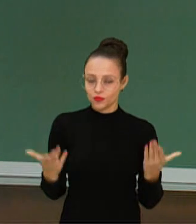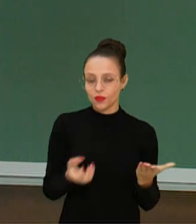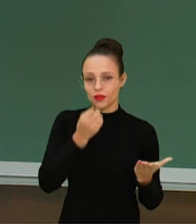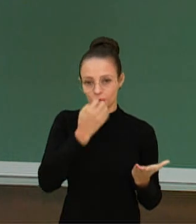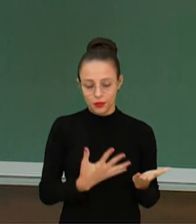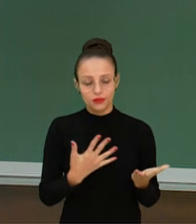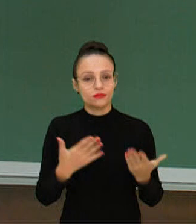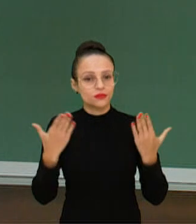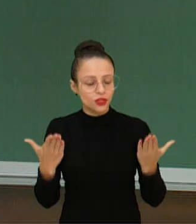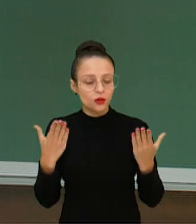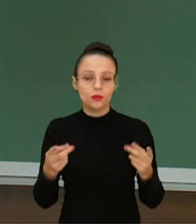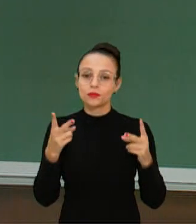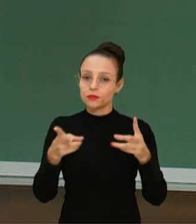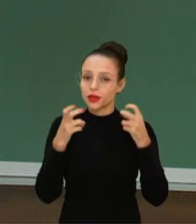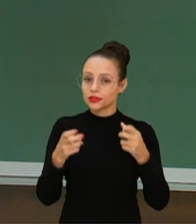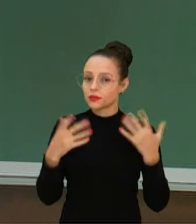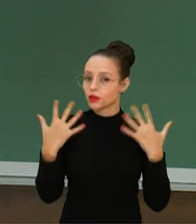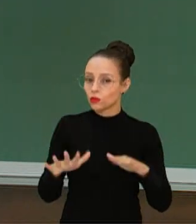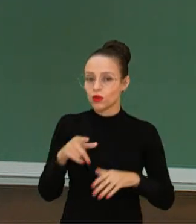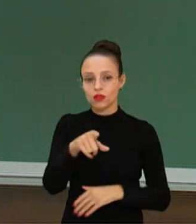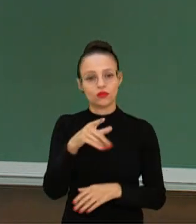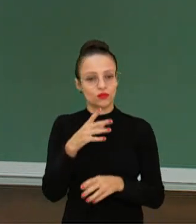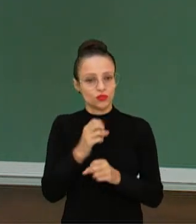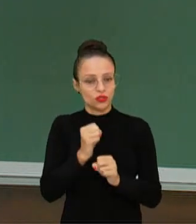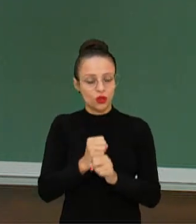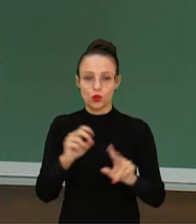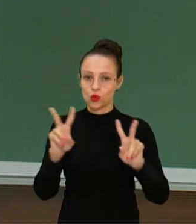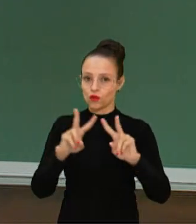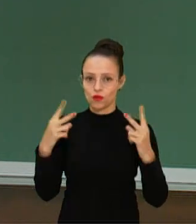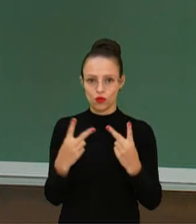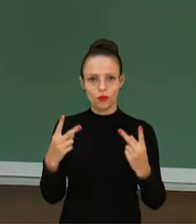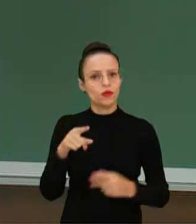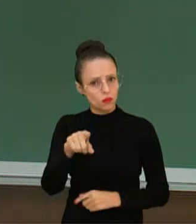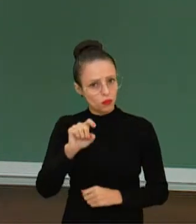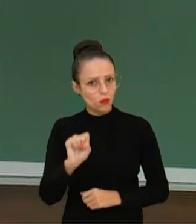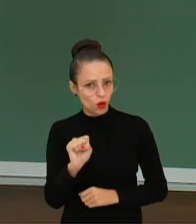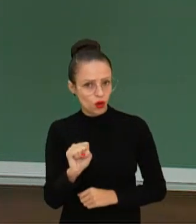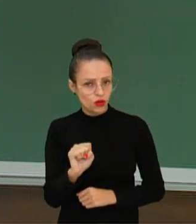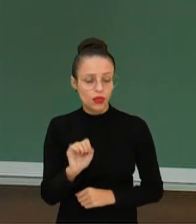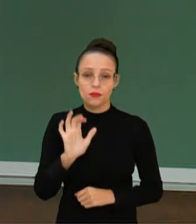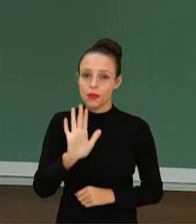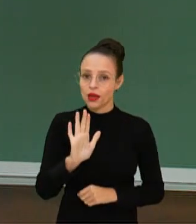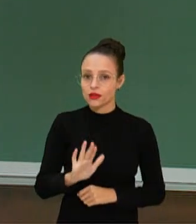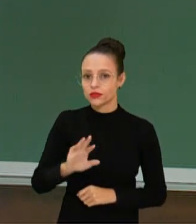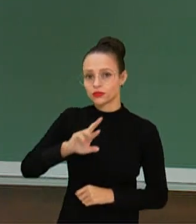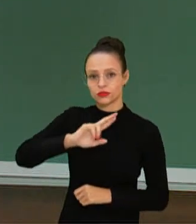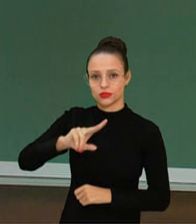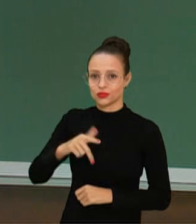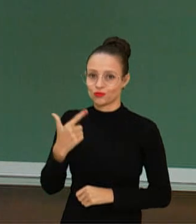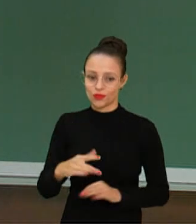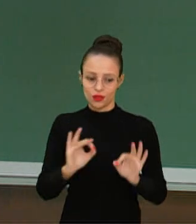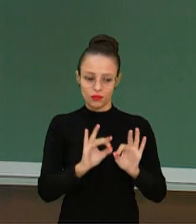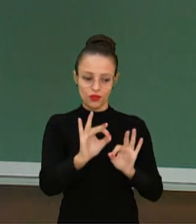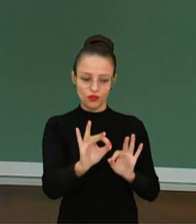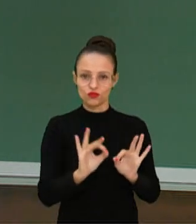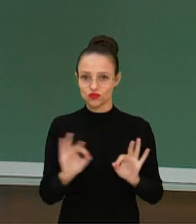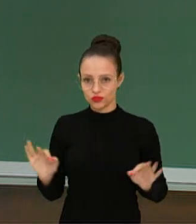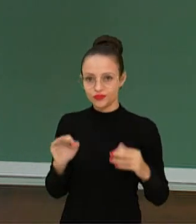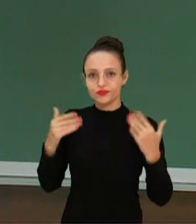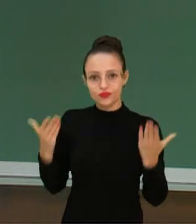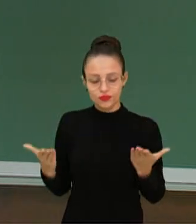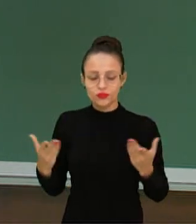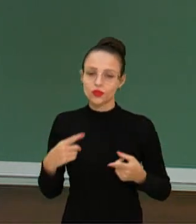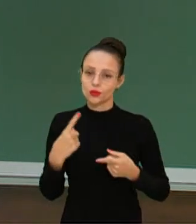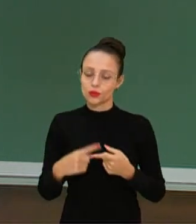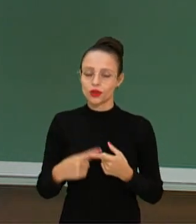Muito bem, então repare que ele não quer que você calcule o volume, embora você pudesse. Só que ele não deu as medidas, certo? Então,